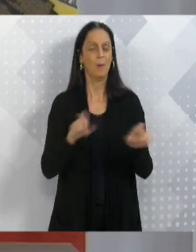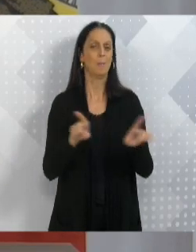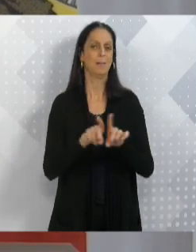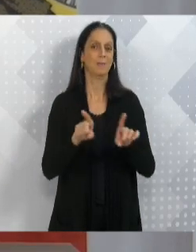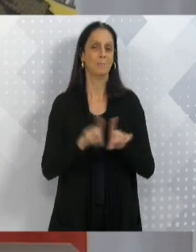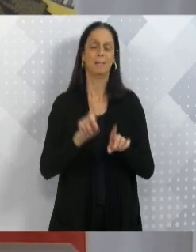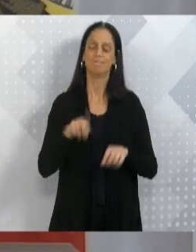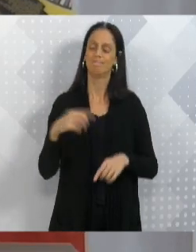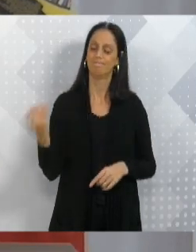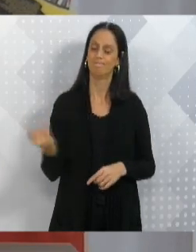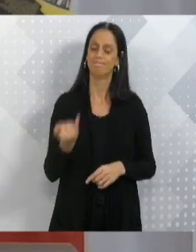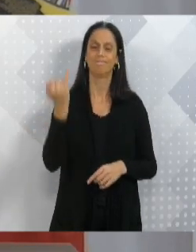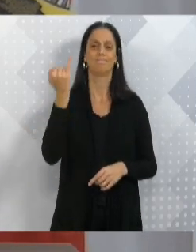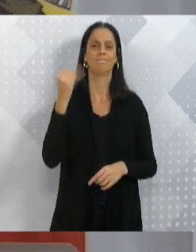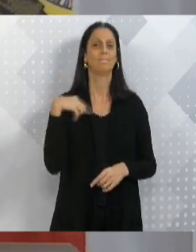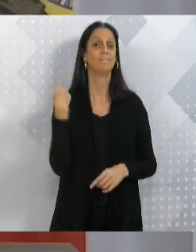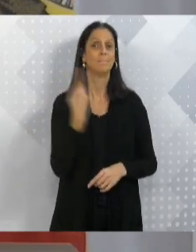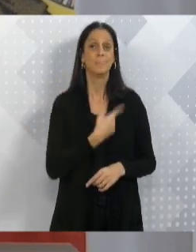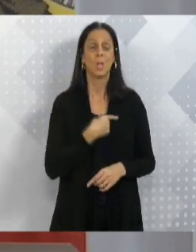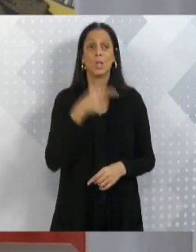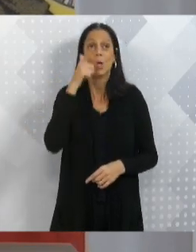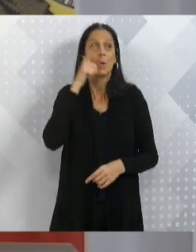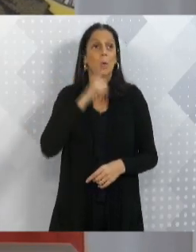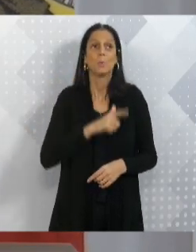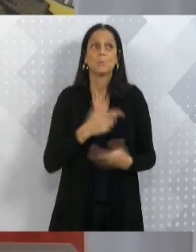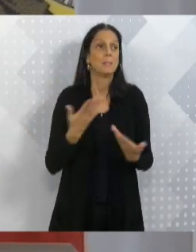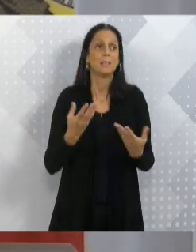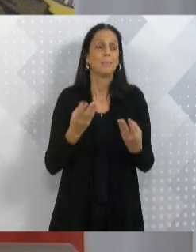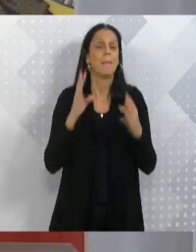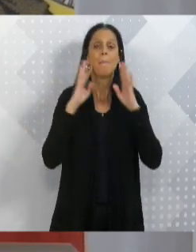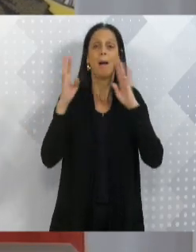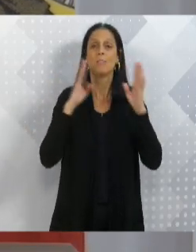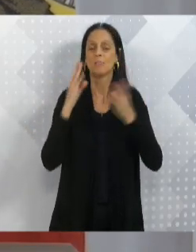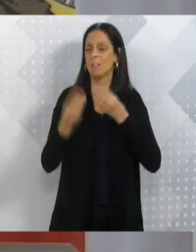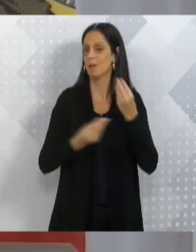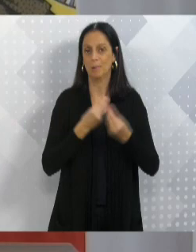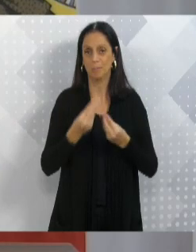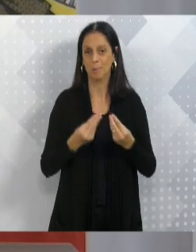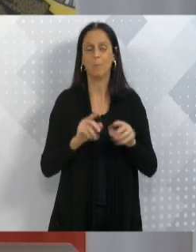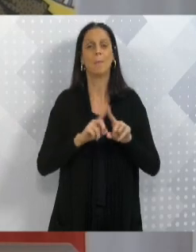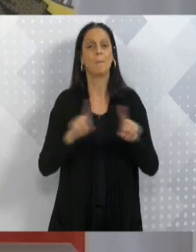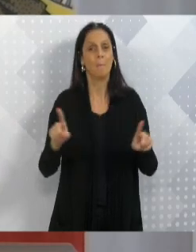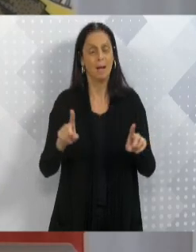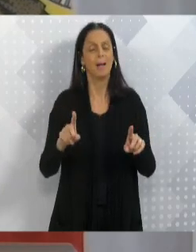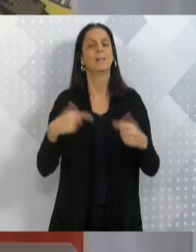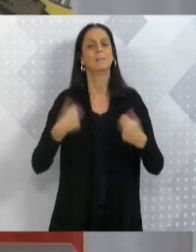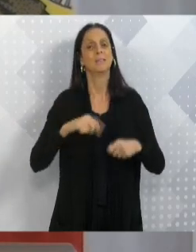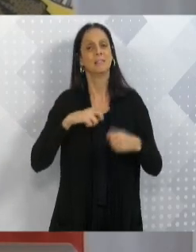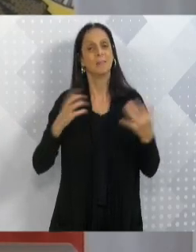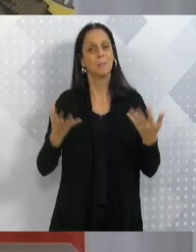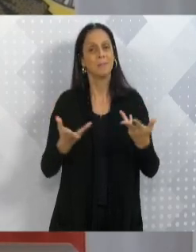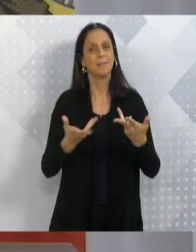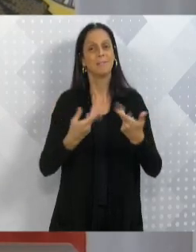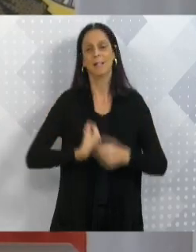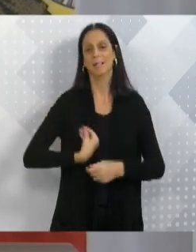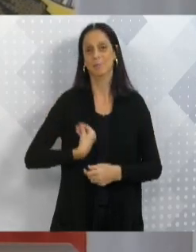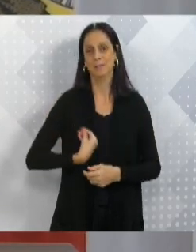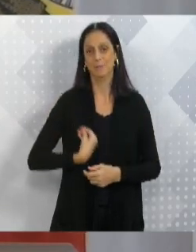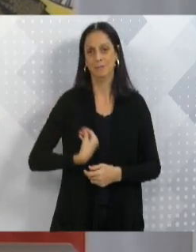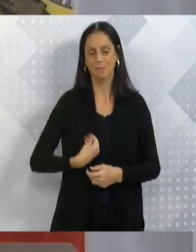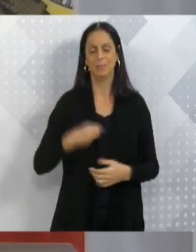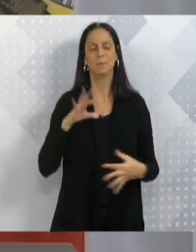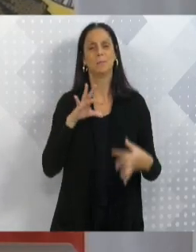uma importância que nós não temos nem como mensurar em ter a qualidade de vida, em ter as ações do Executivo junto às